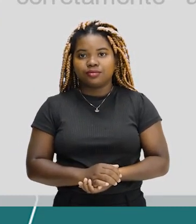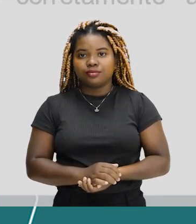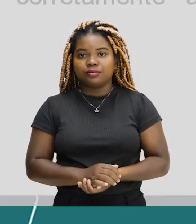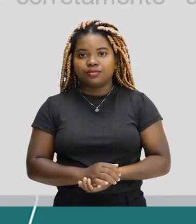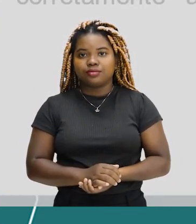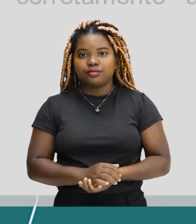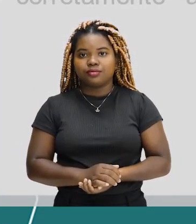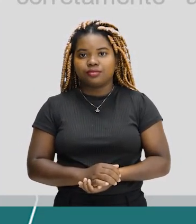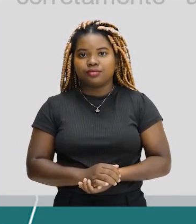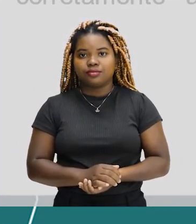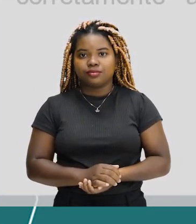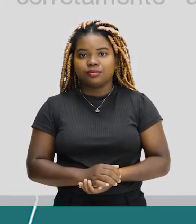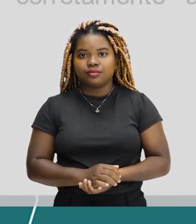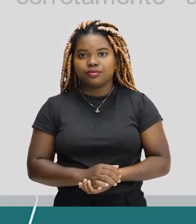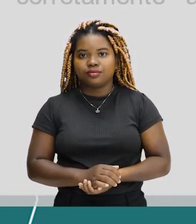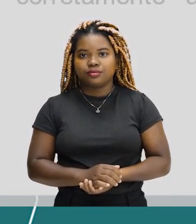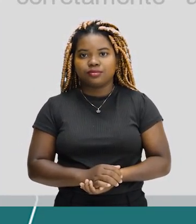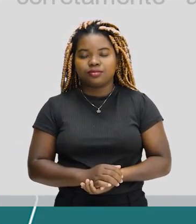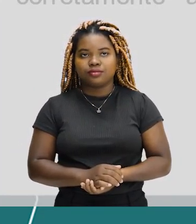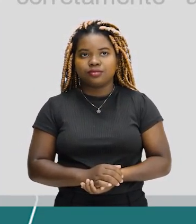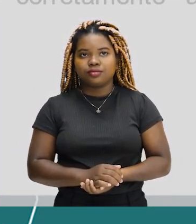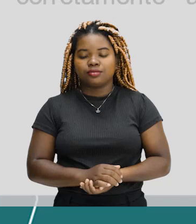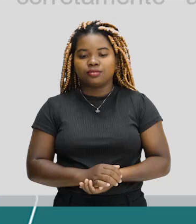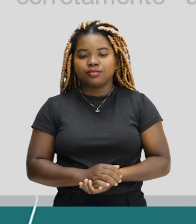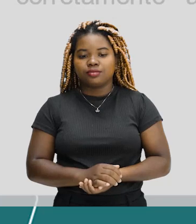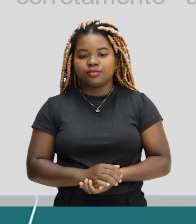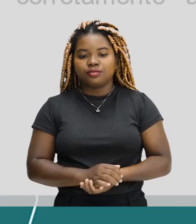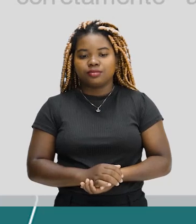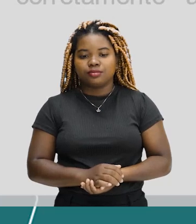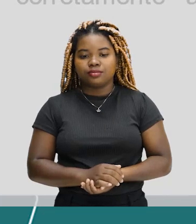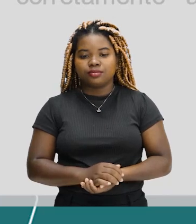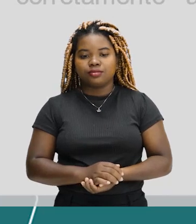nós temos o seguinte. O próton,